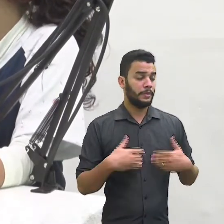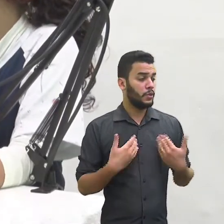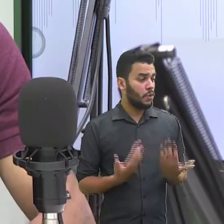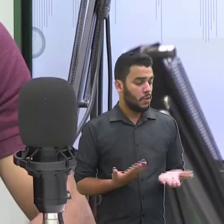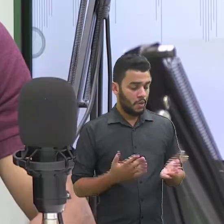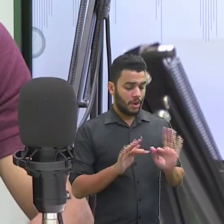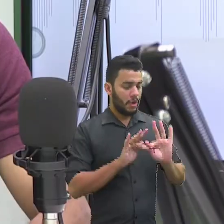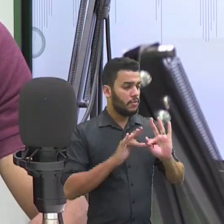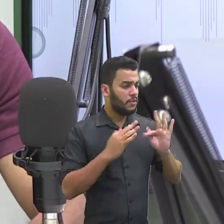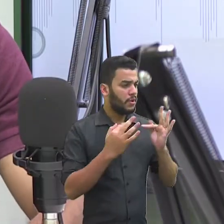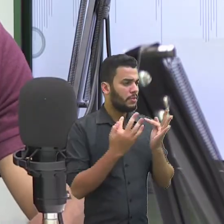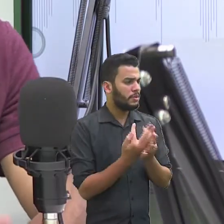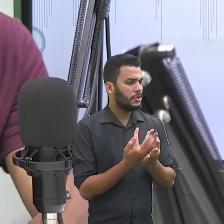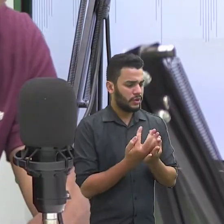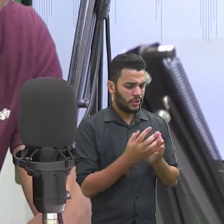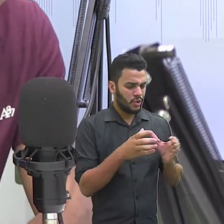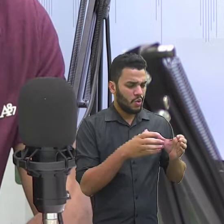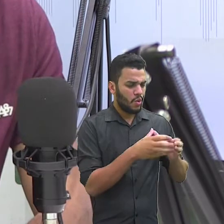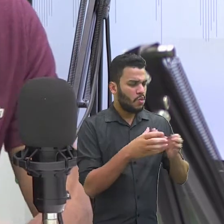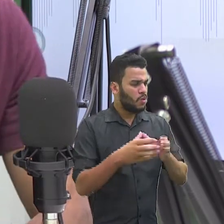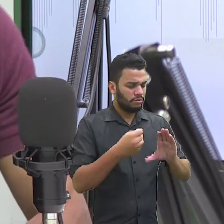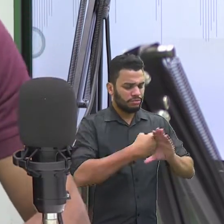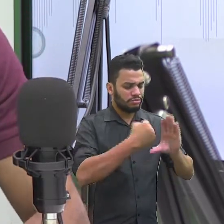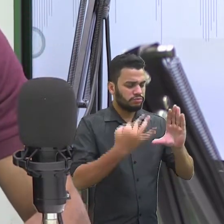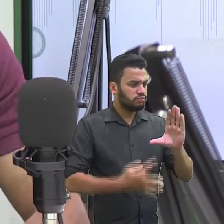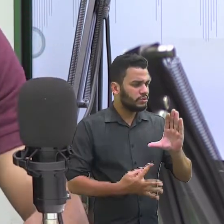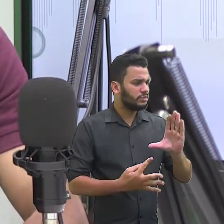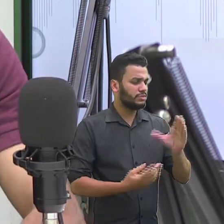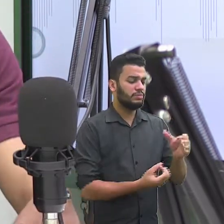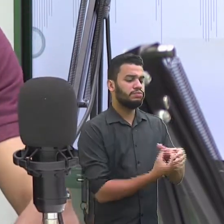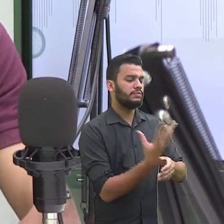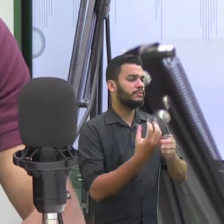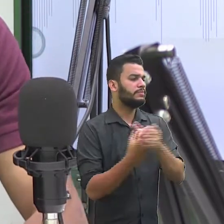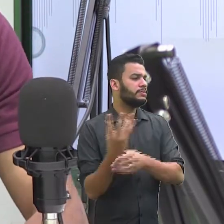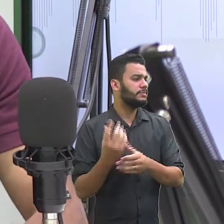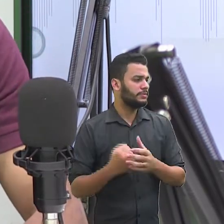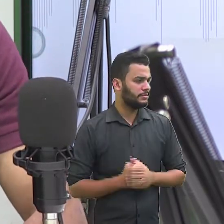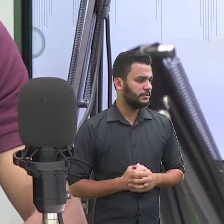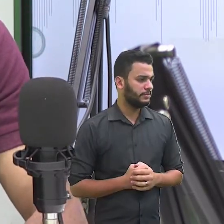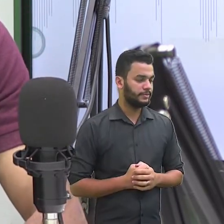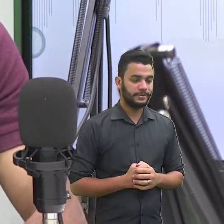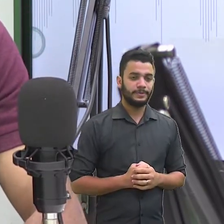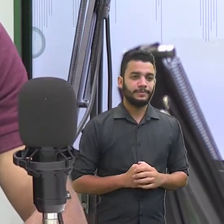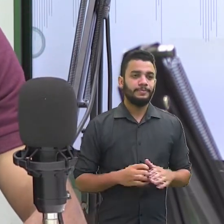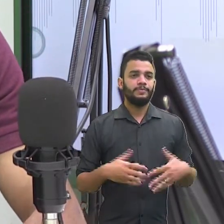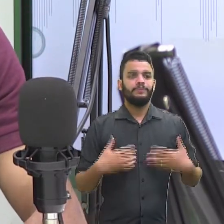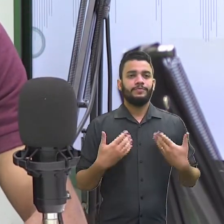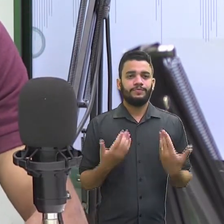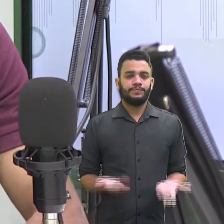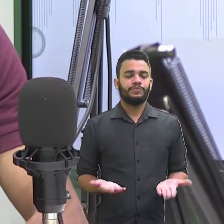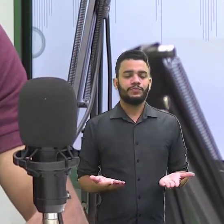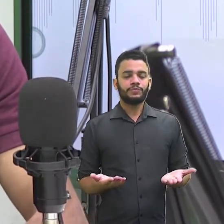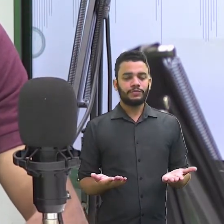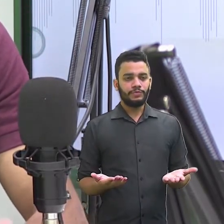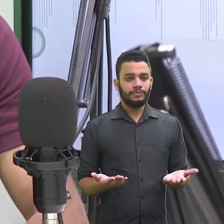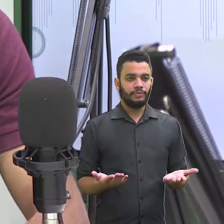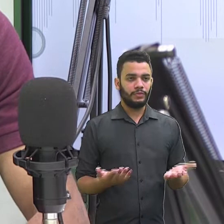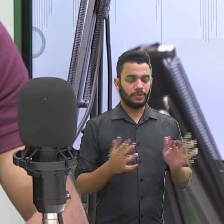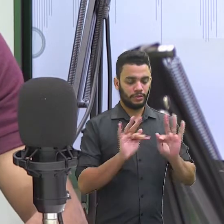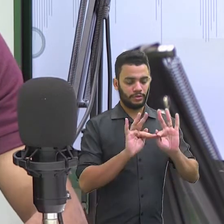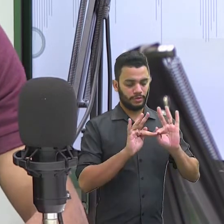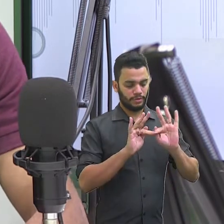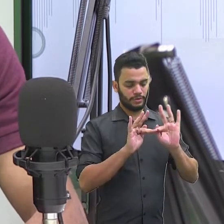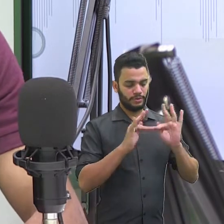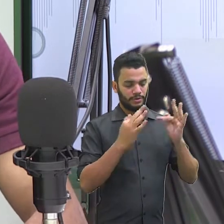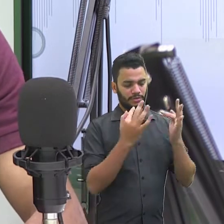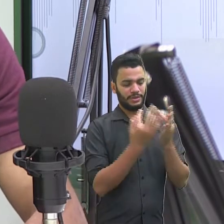pastor? Bem, tal qual introdutoriamente se disse, a família, uma definição clássica de